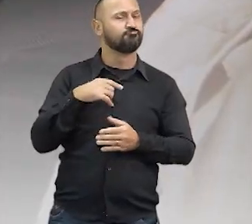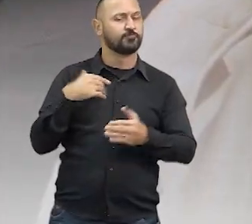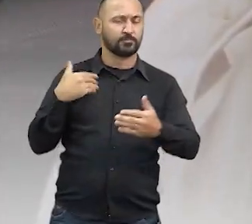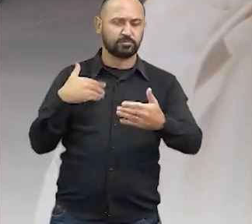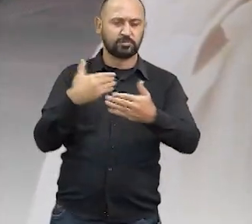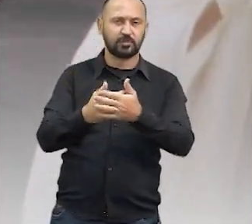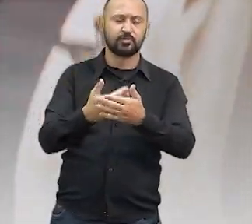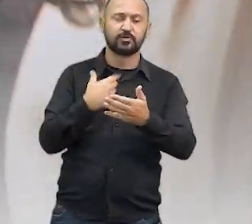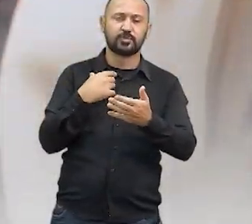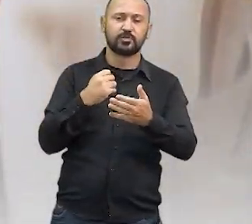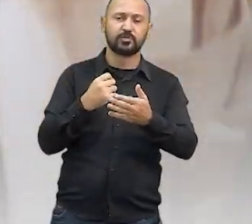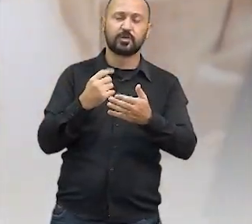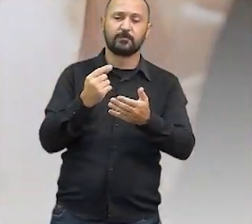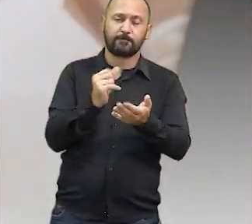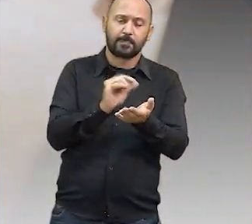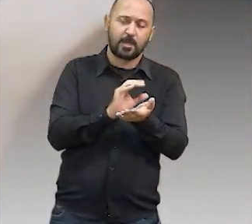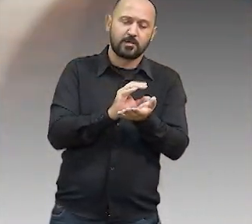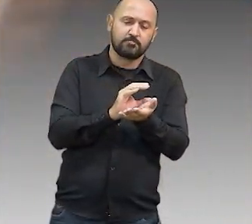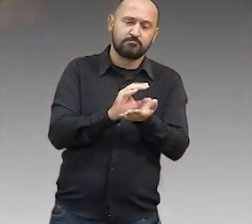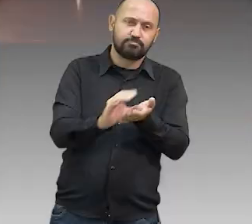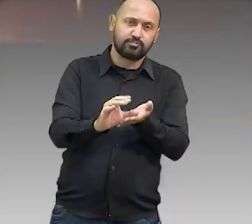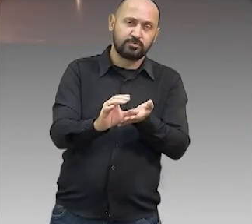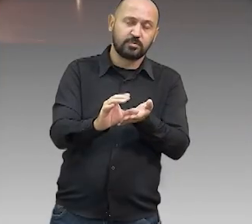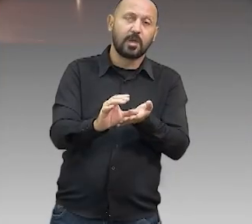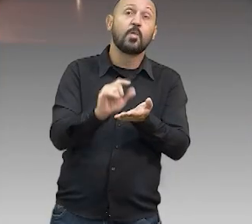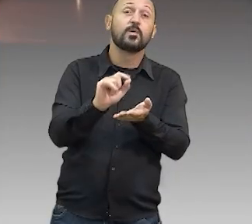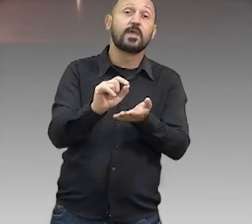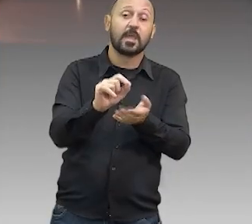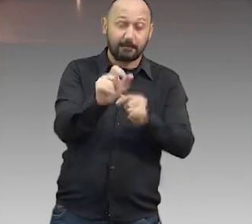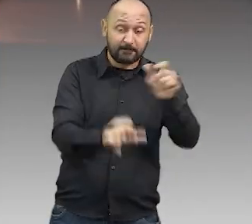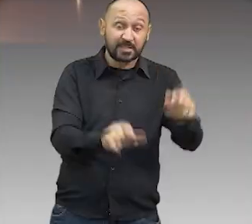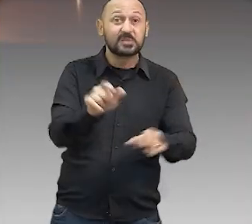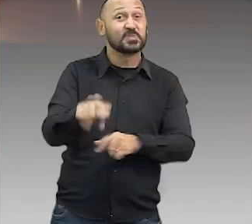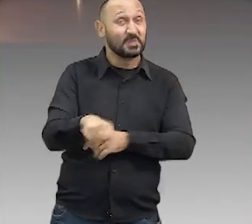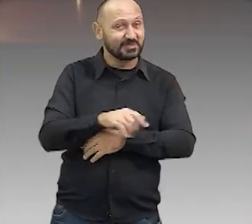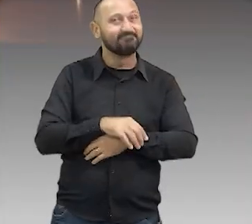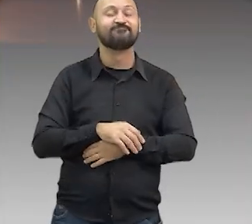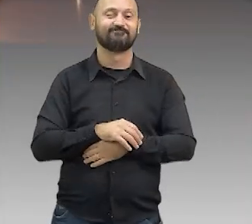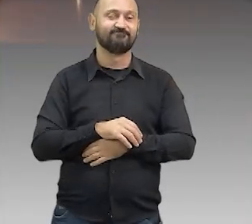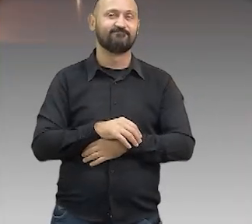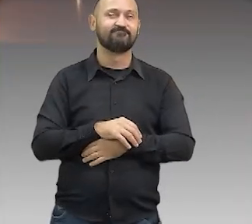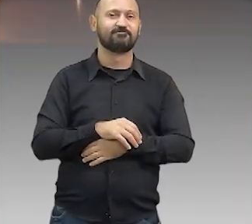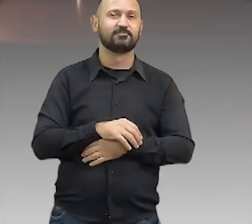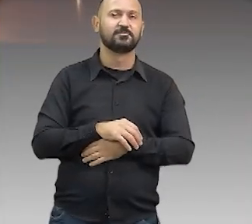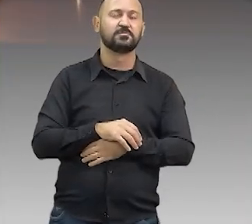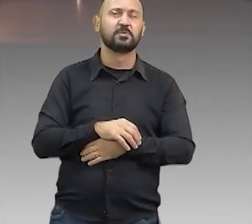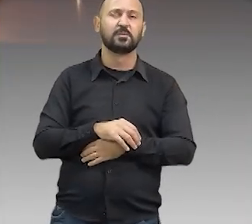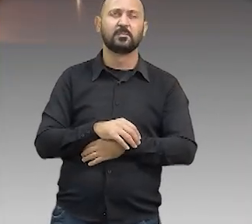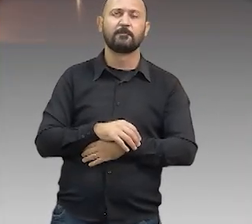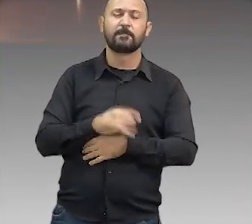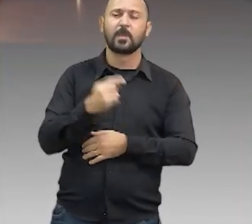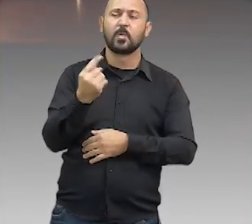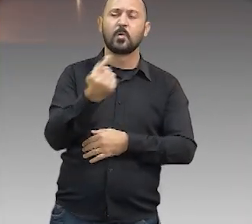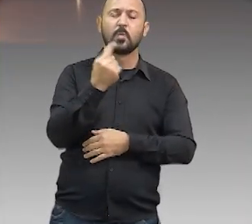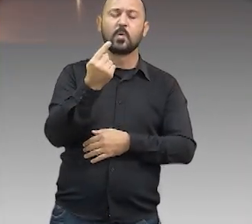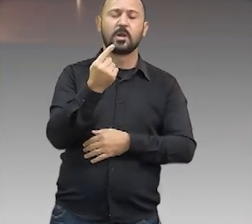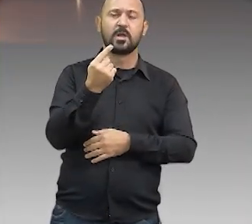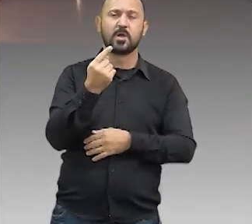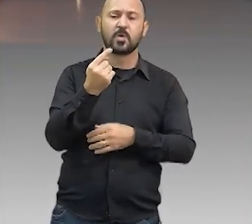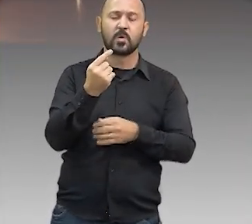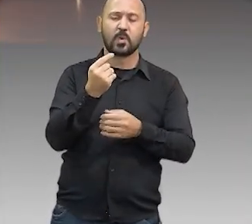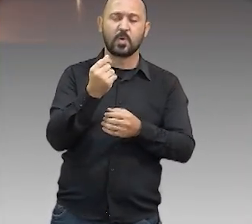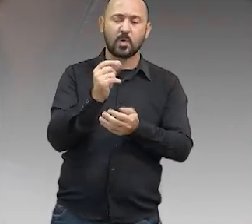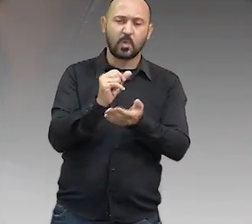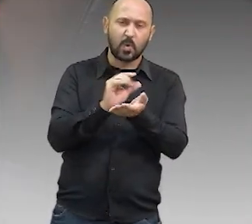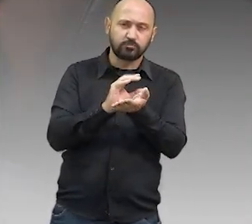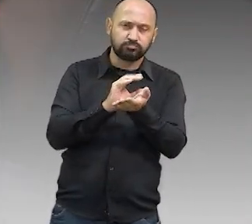investiu, o investimento que a gente fez foi em pessoas. O único investimento que eu fiz nesse período, que nós fizemos